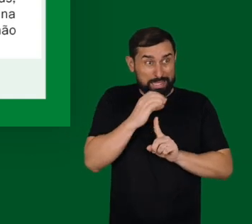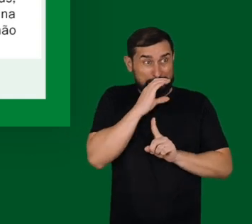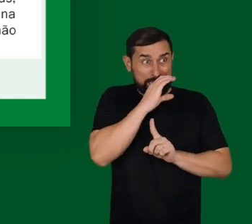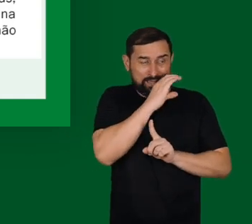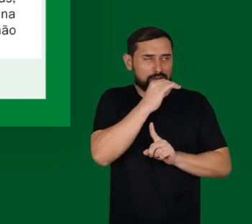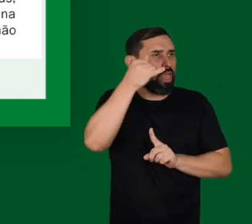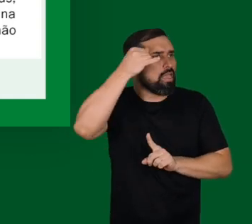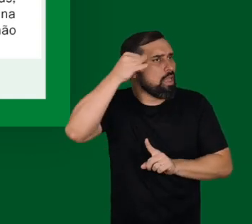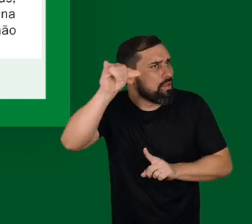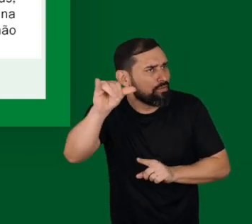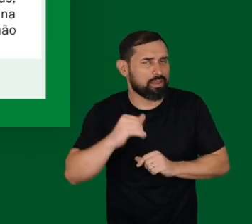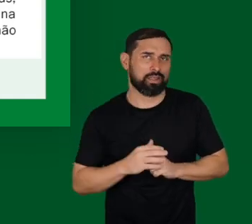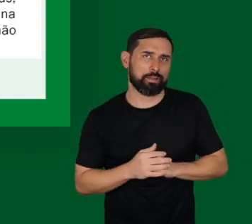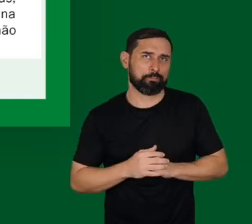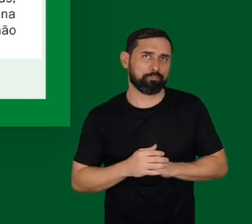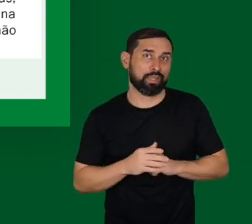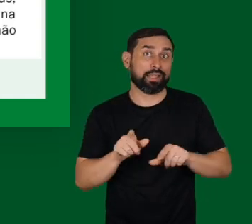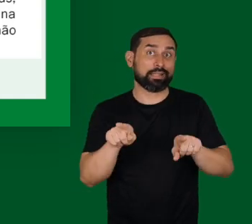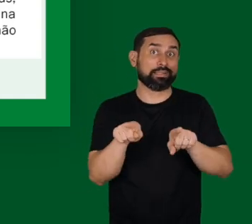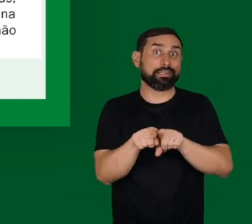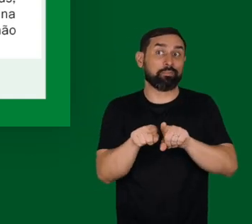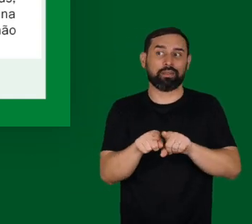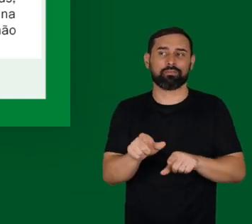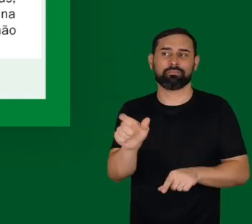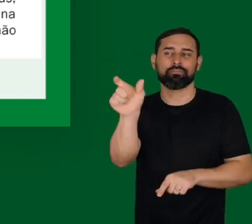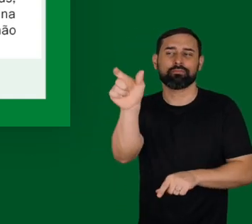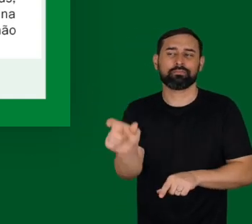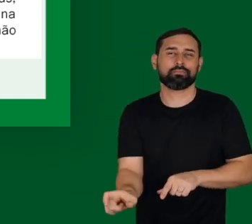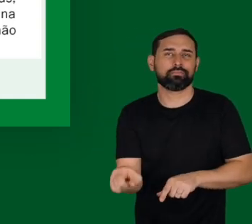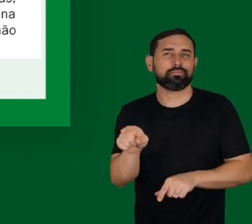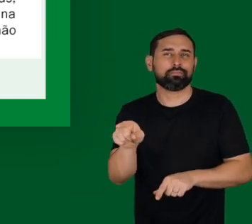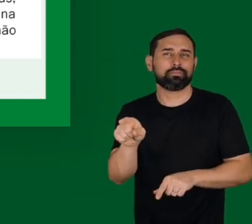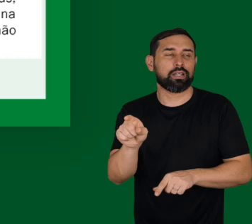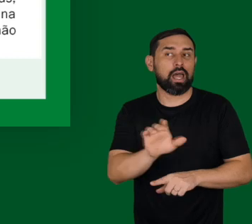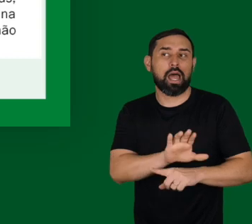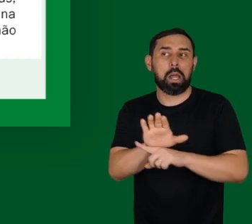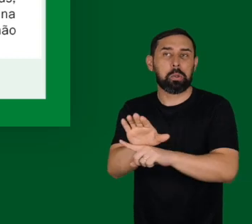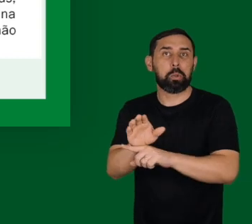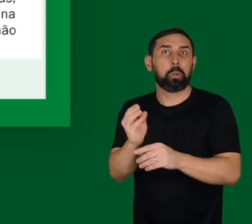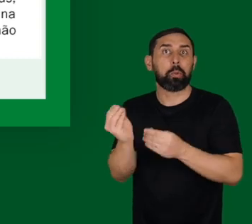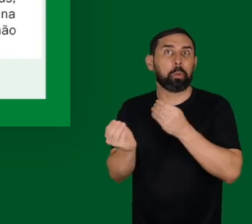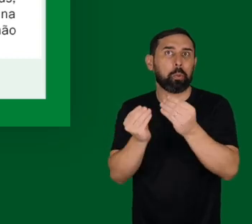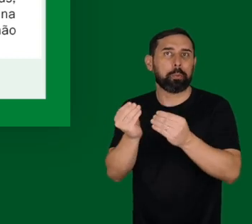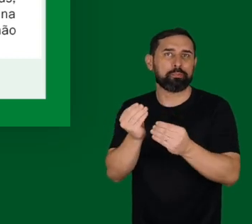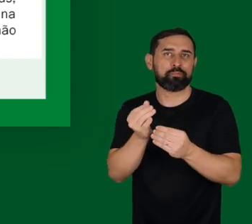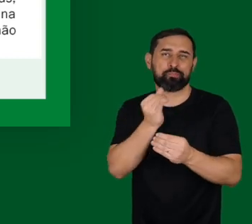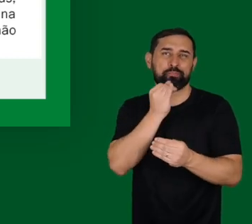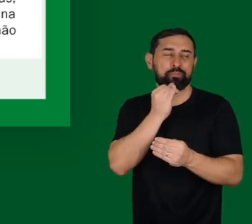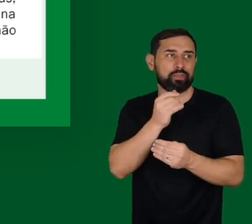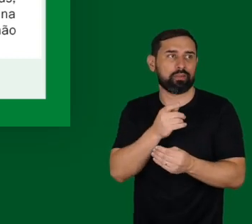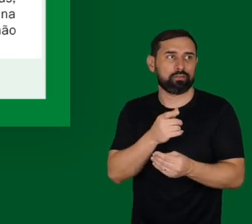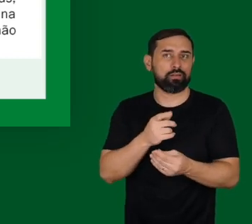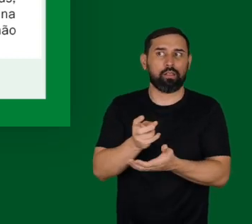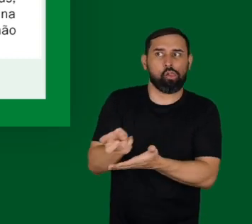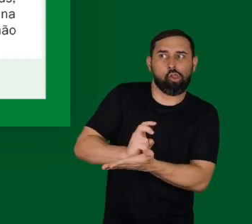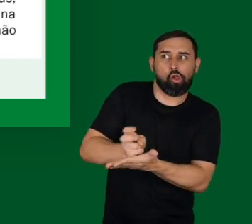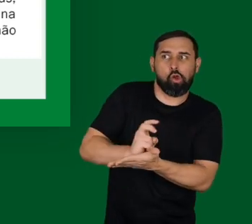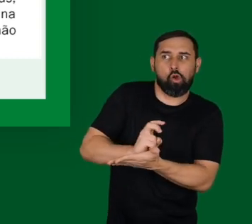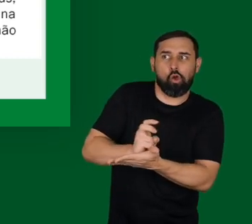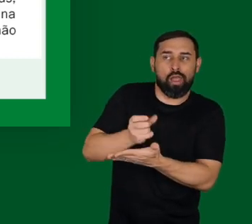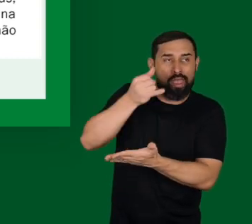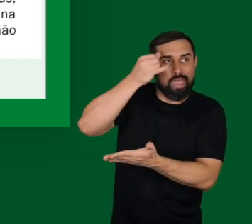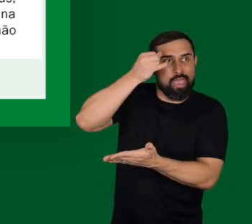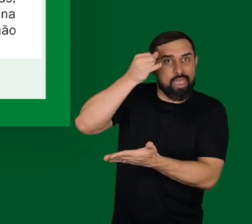né? Evitar o hiperaquecimento daquela criança, tá? E se a condição clínica dela